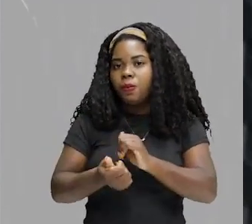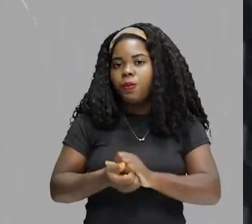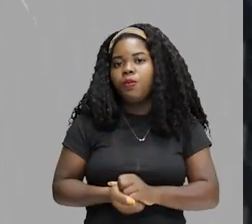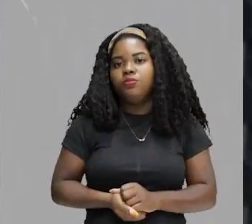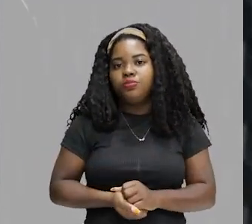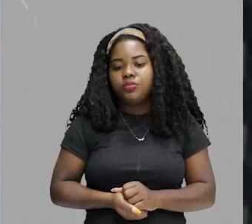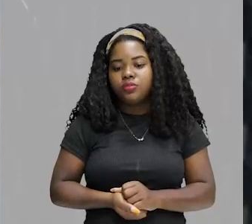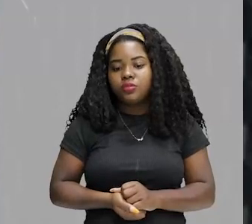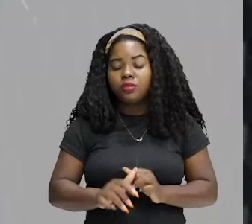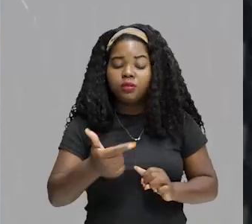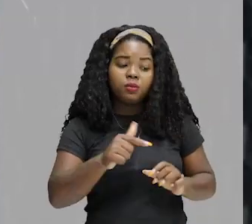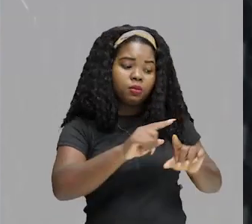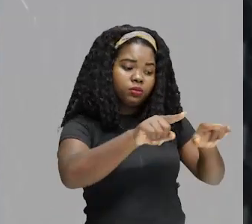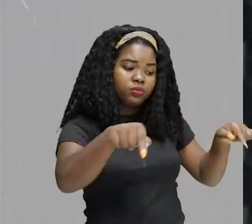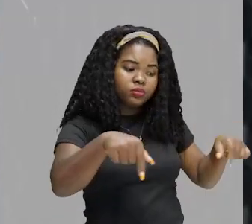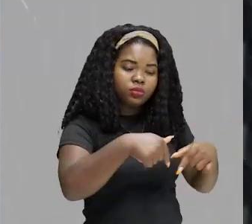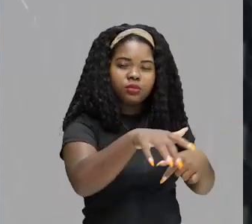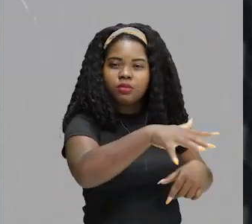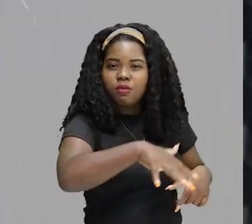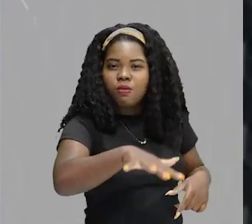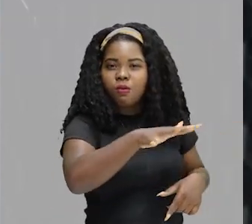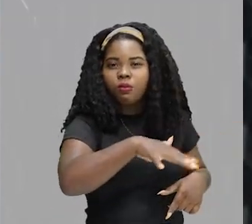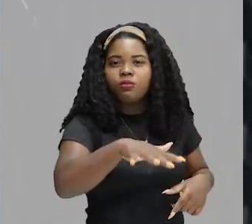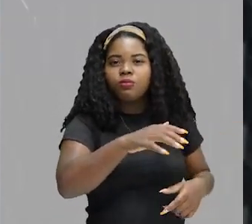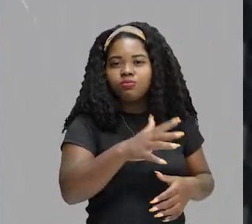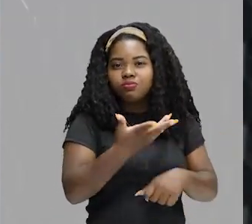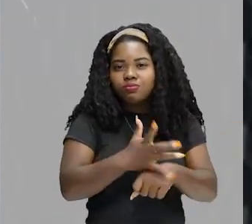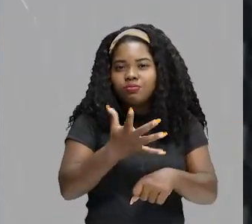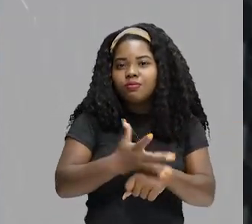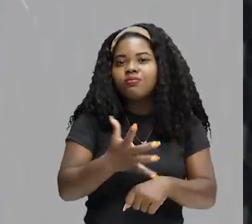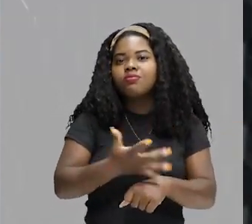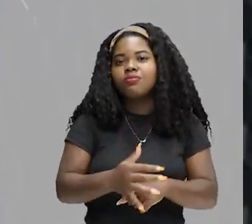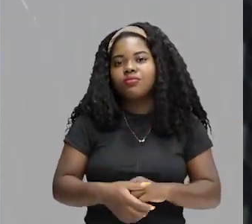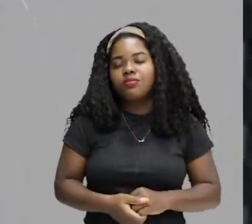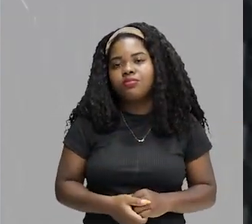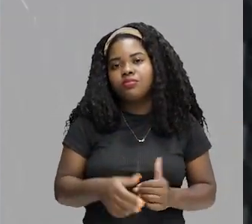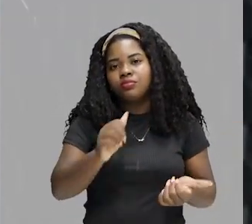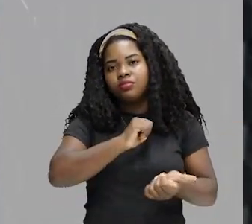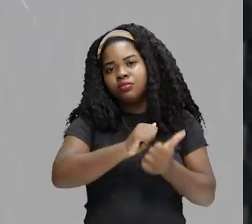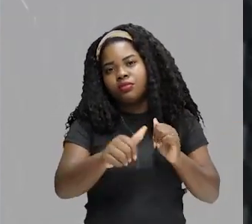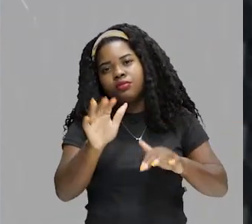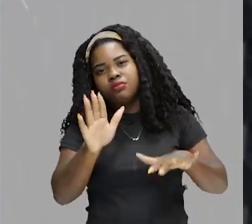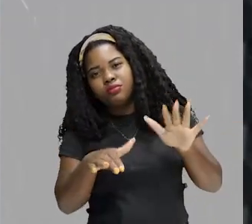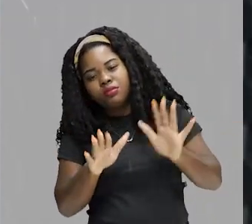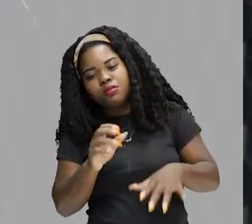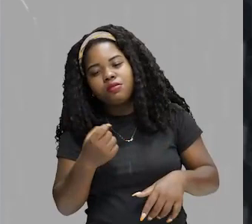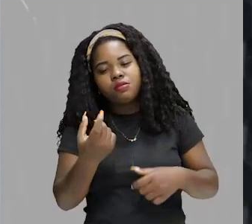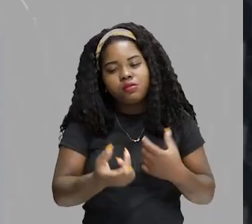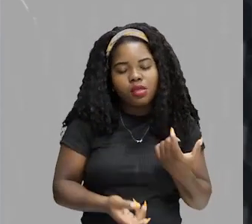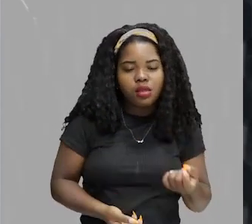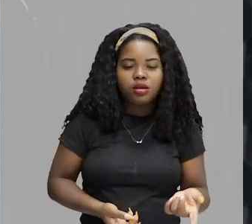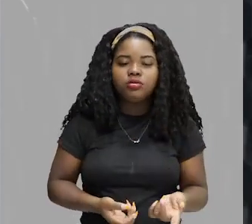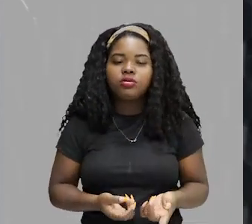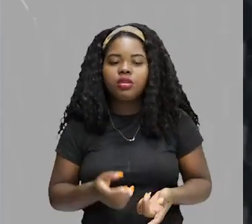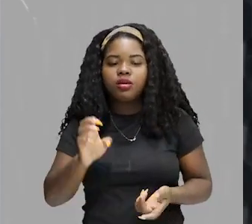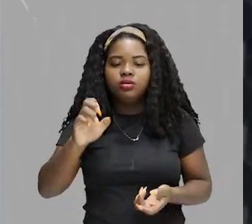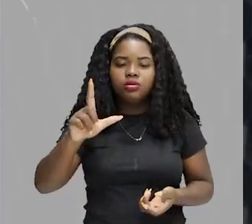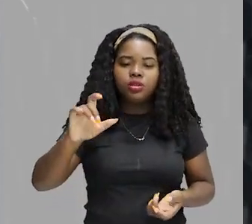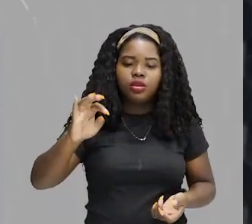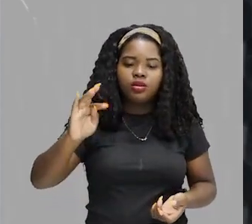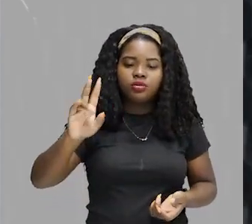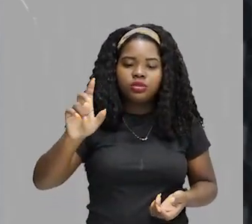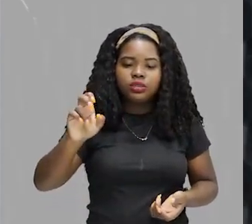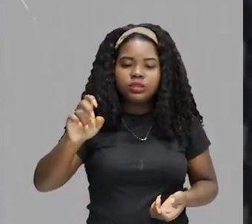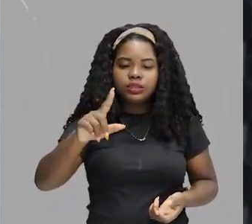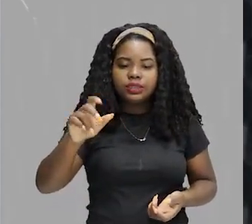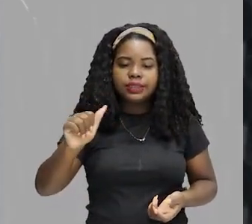de espaços para a prática. Acaba que sendo um esporte, às vezes não, é elitizado, porque ele tem que ser